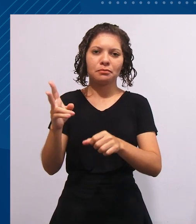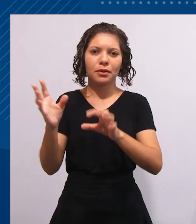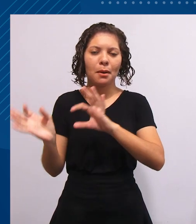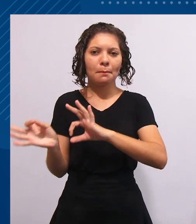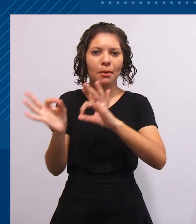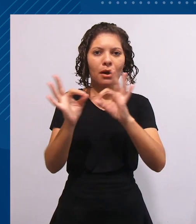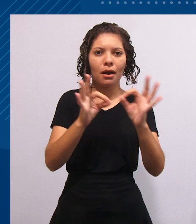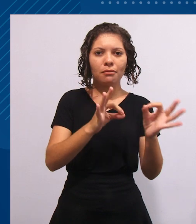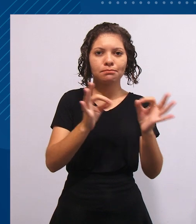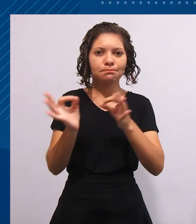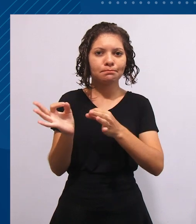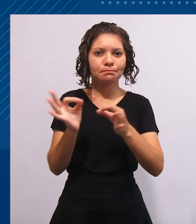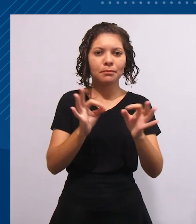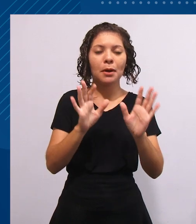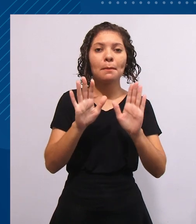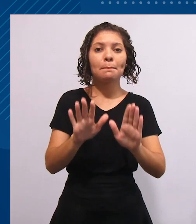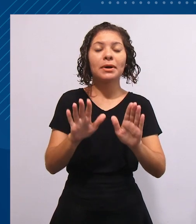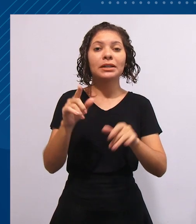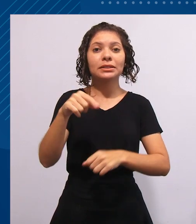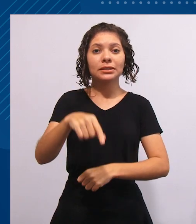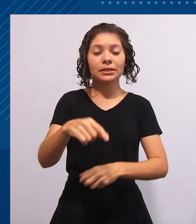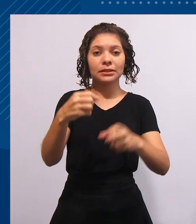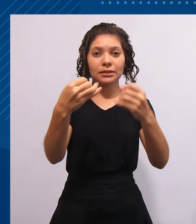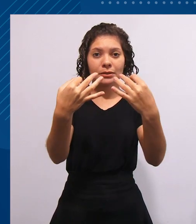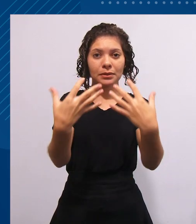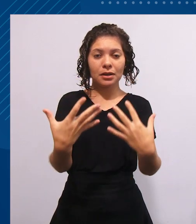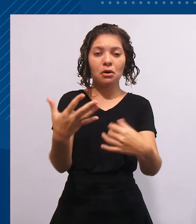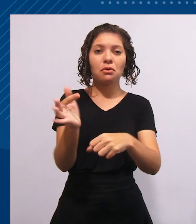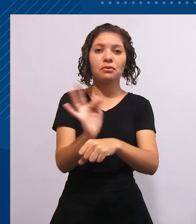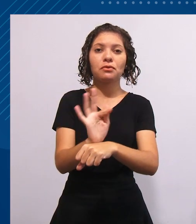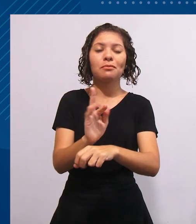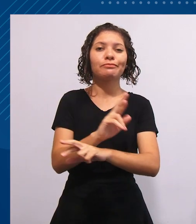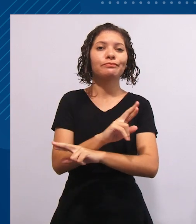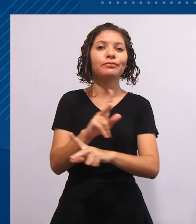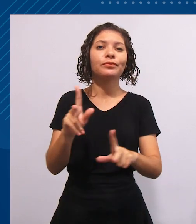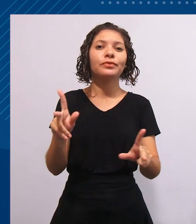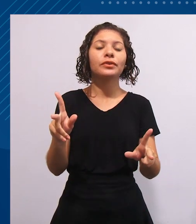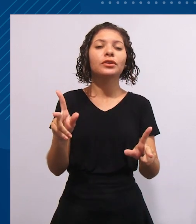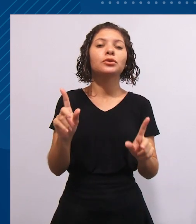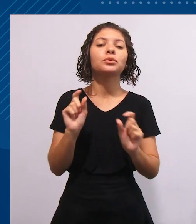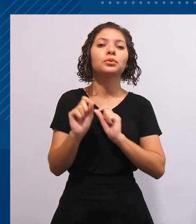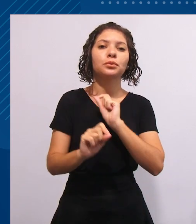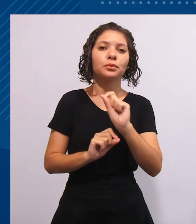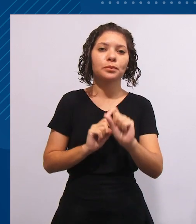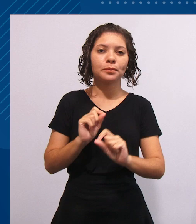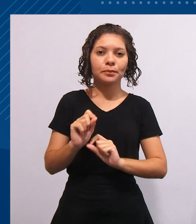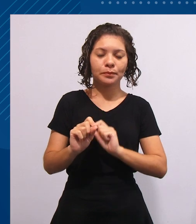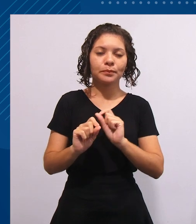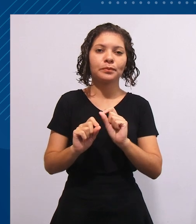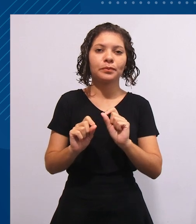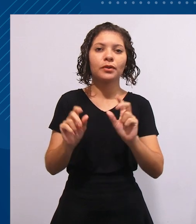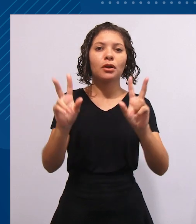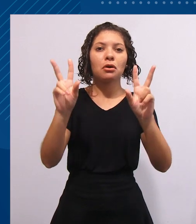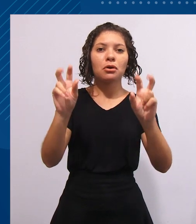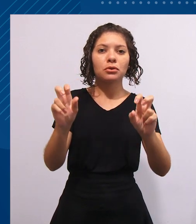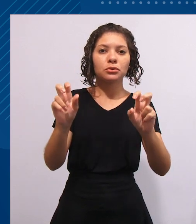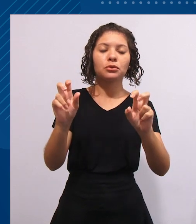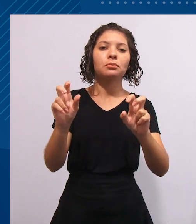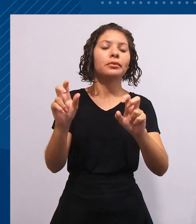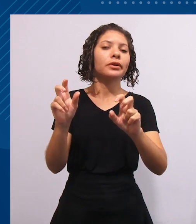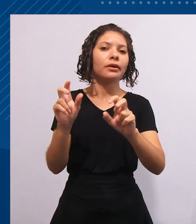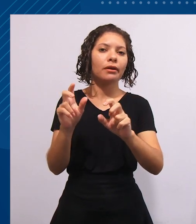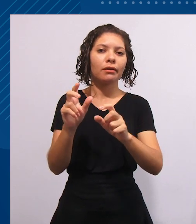falando de um tipo de filme um pouco diferente não é e que se aproxima mais da linguagem do cinema documentário